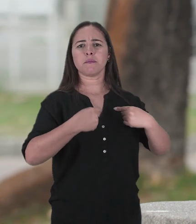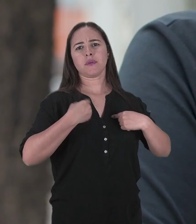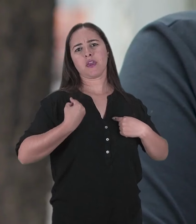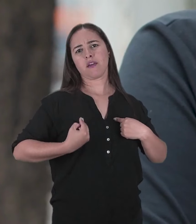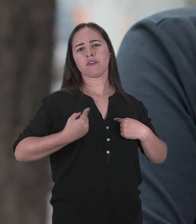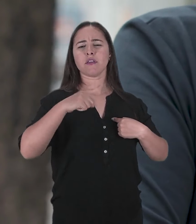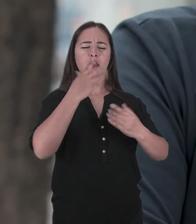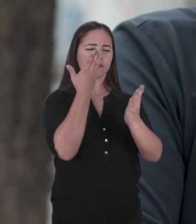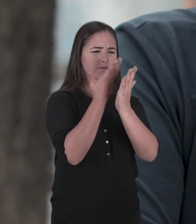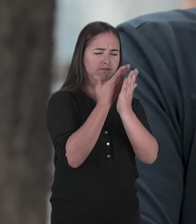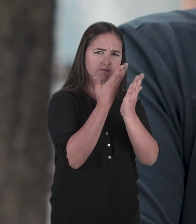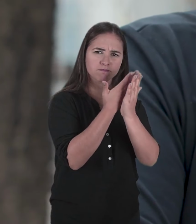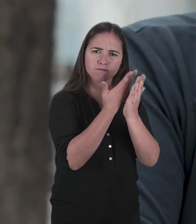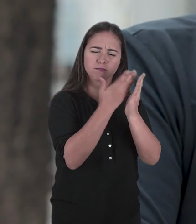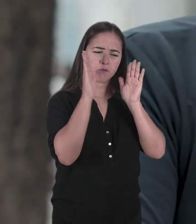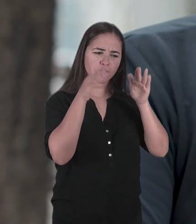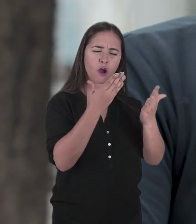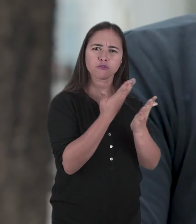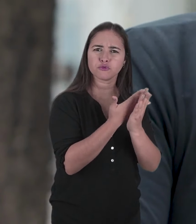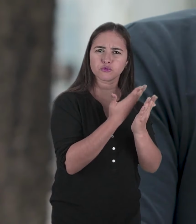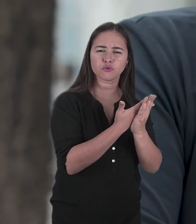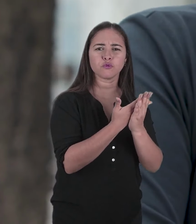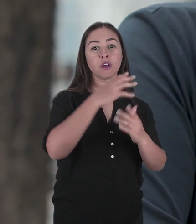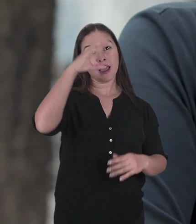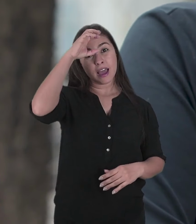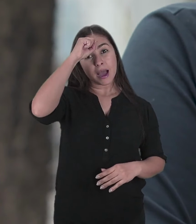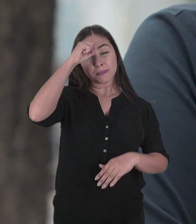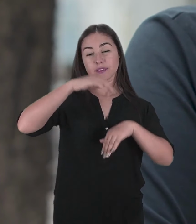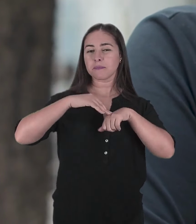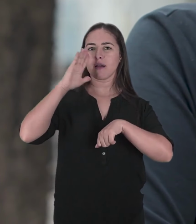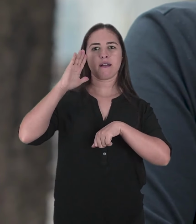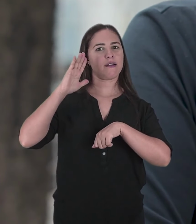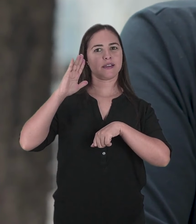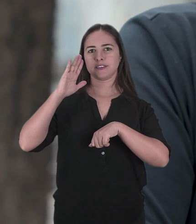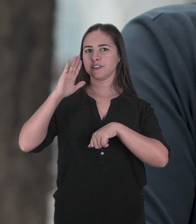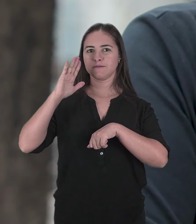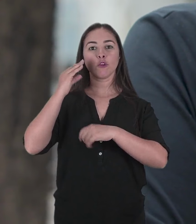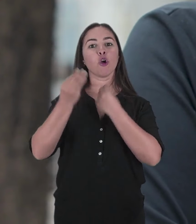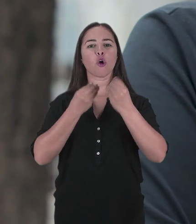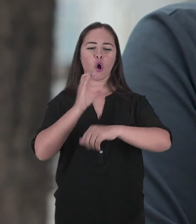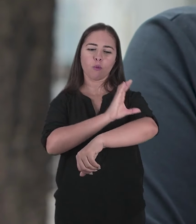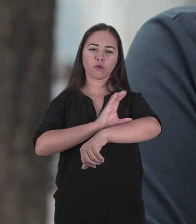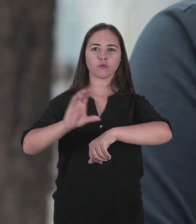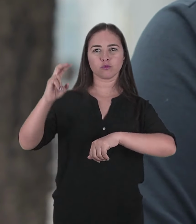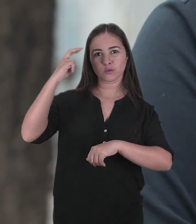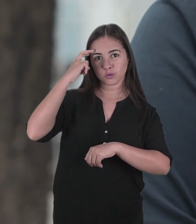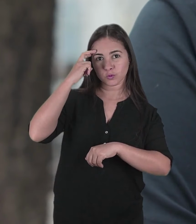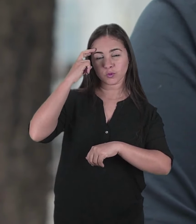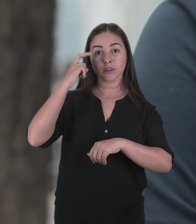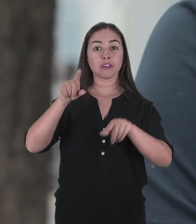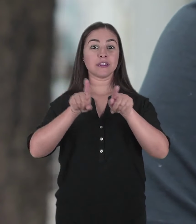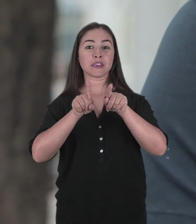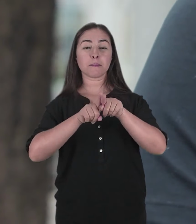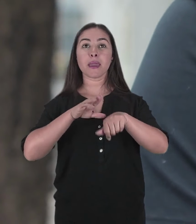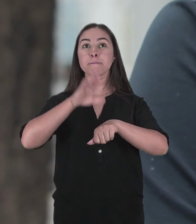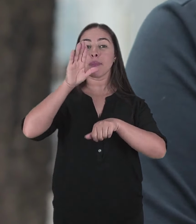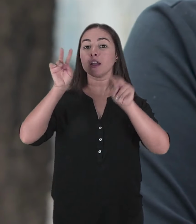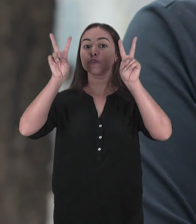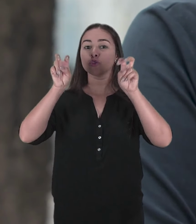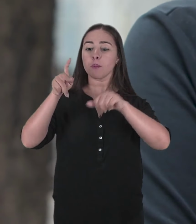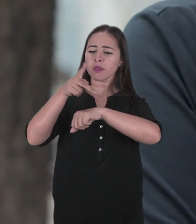mim, que era estudar, que era aprender mais da nossa cultura e mais sobre o que